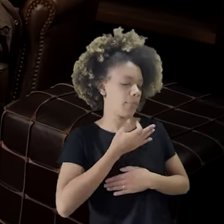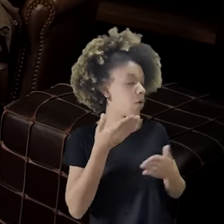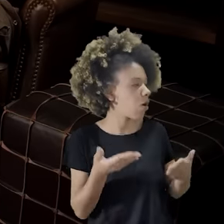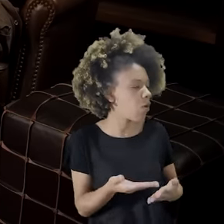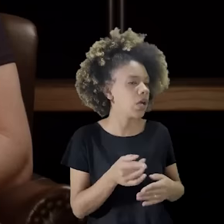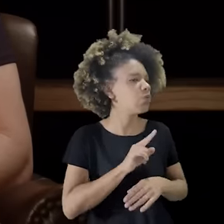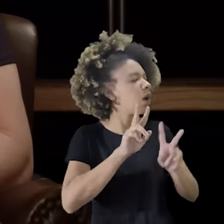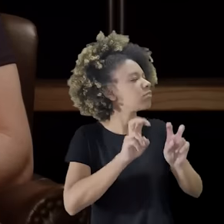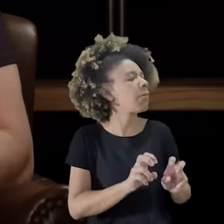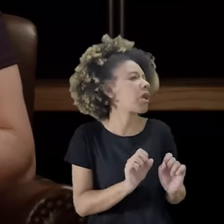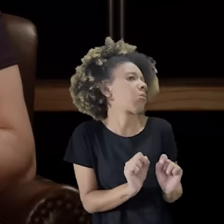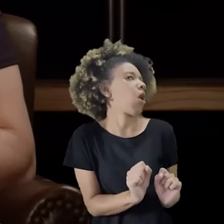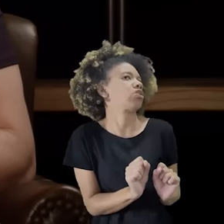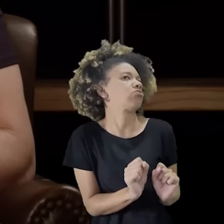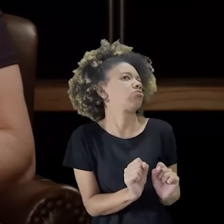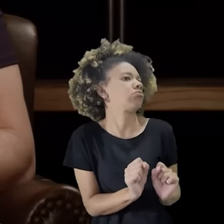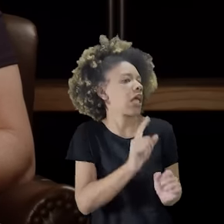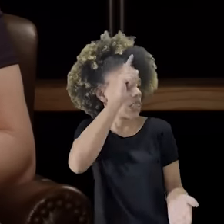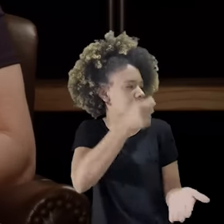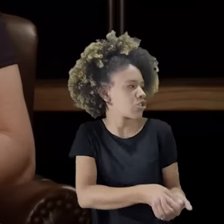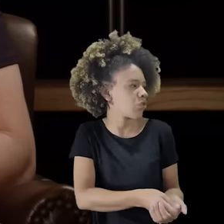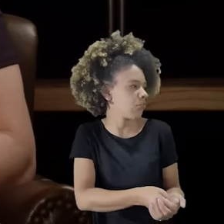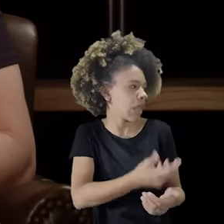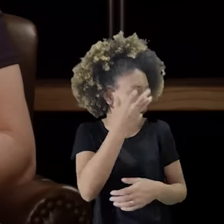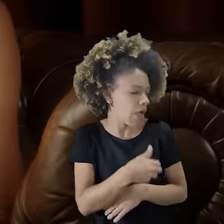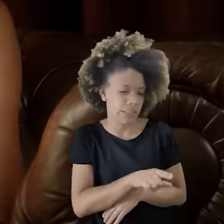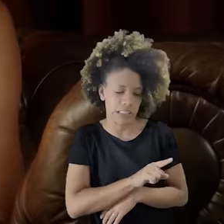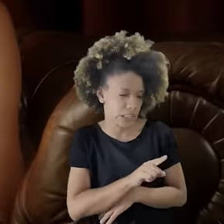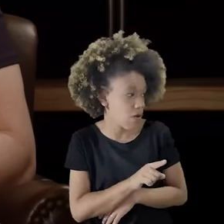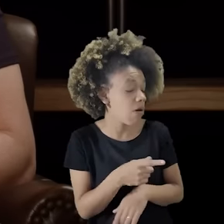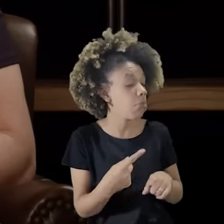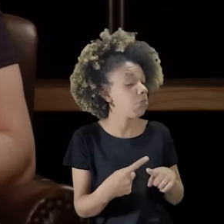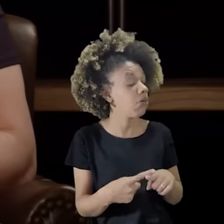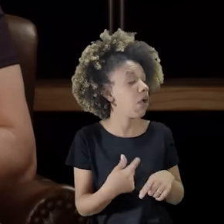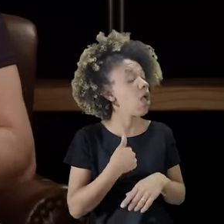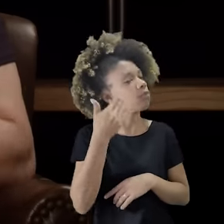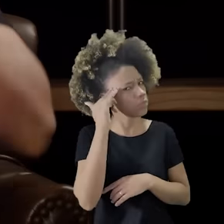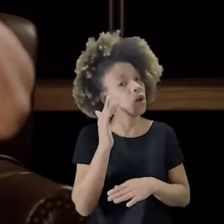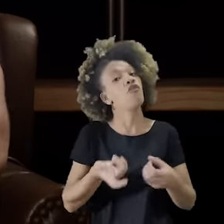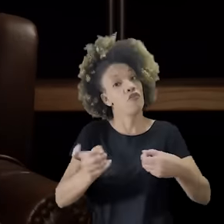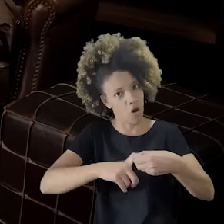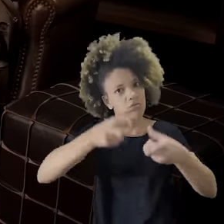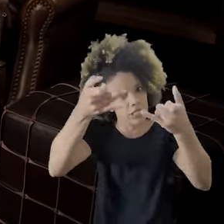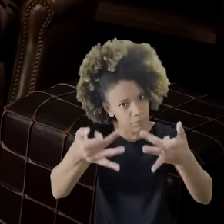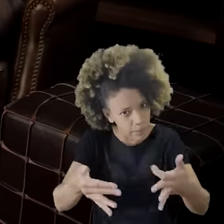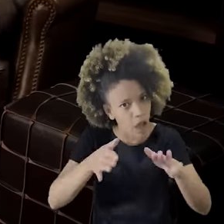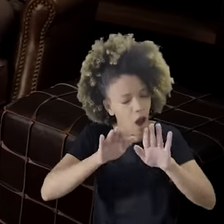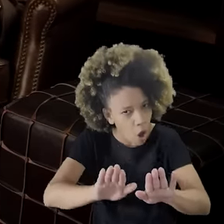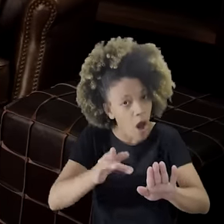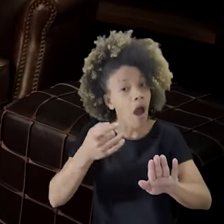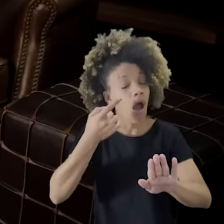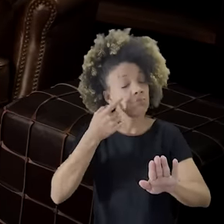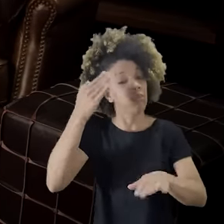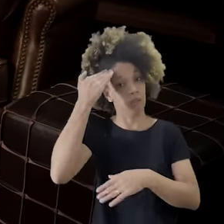nesse momento não é um tema que pode ser decidido na raiva não porque eu volto eu entendo